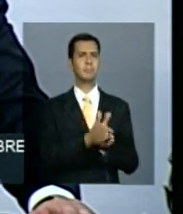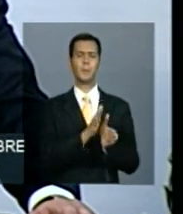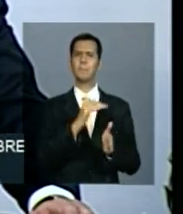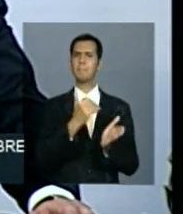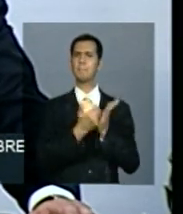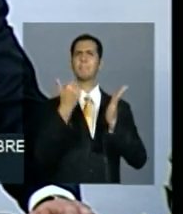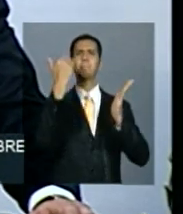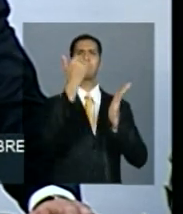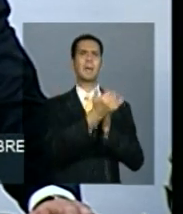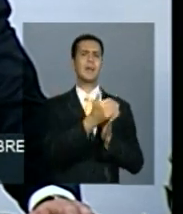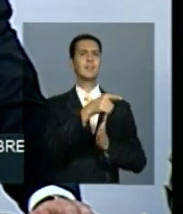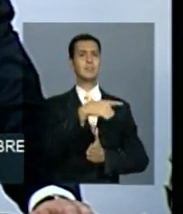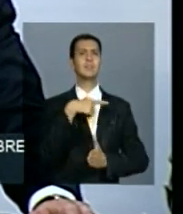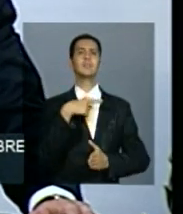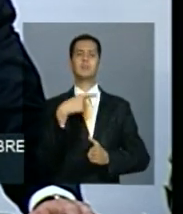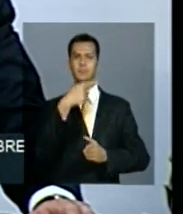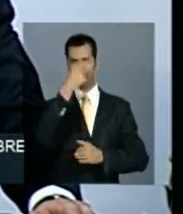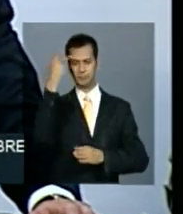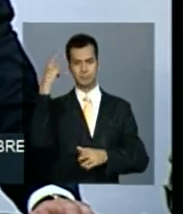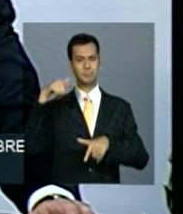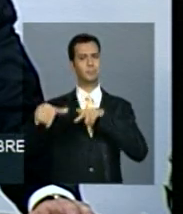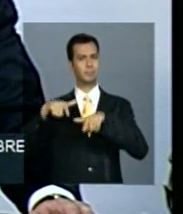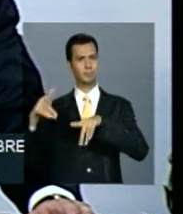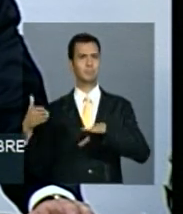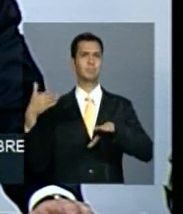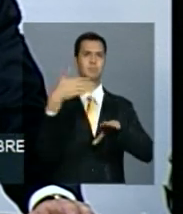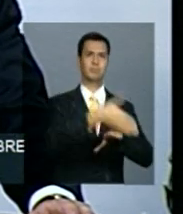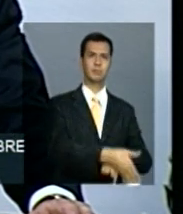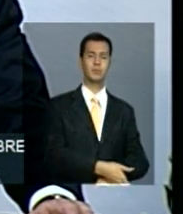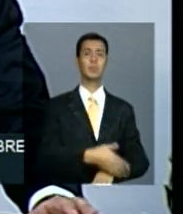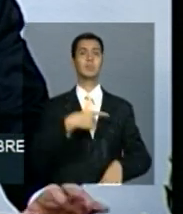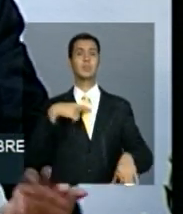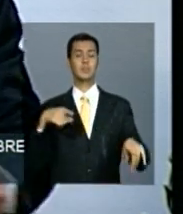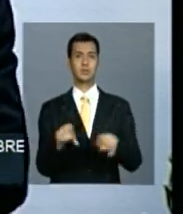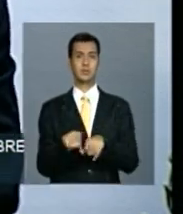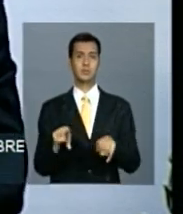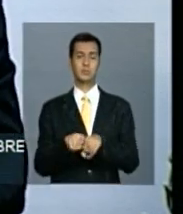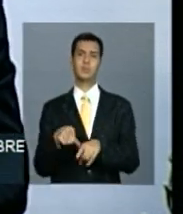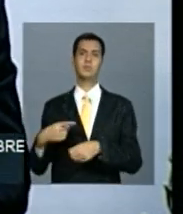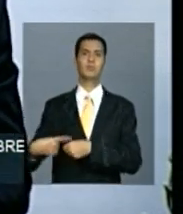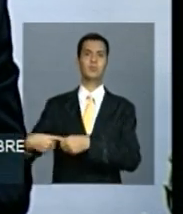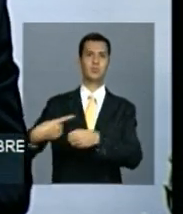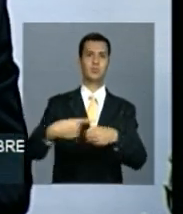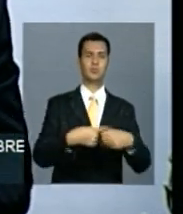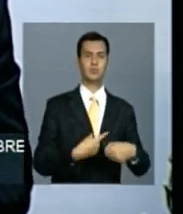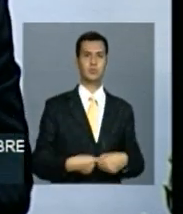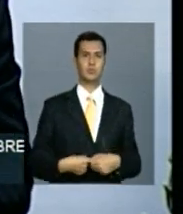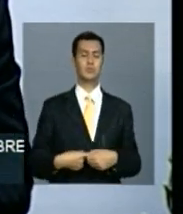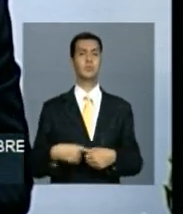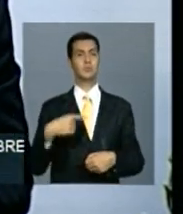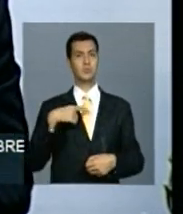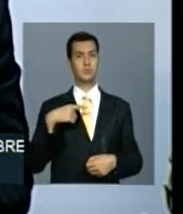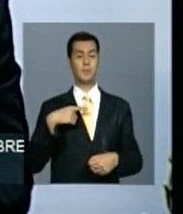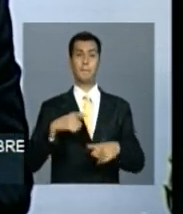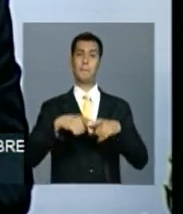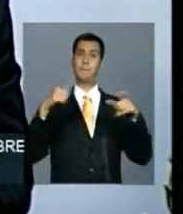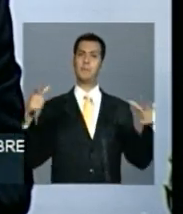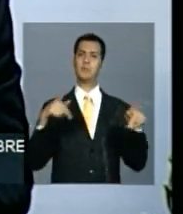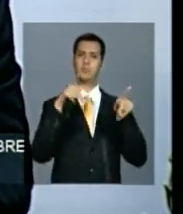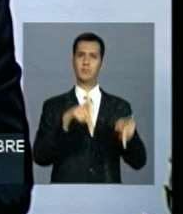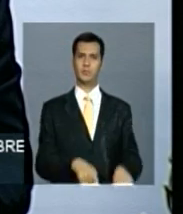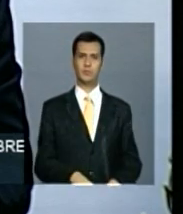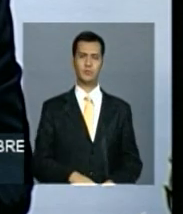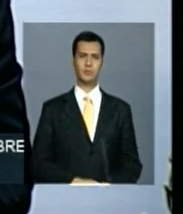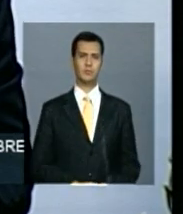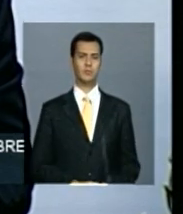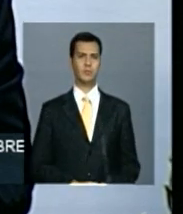municípios prioritários do Brasil sem miséria quanto também em outros municípios do setor censitário concentra população em